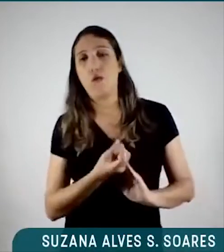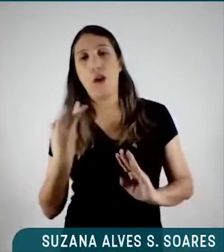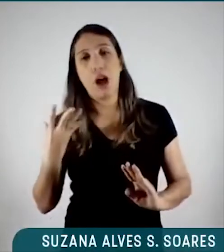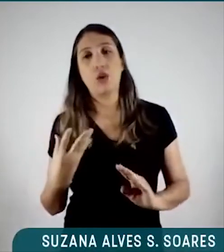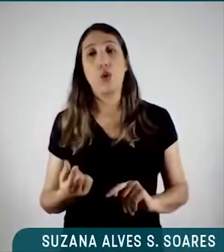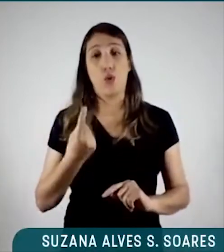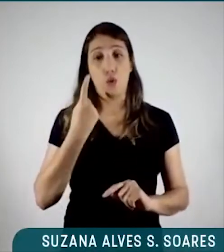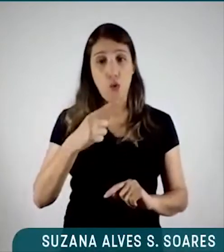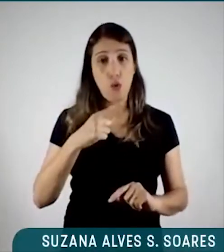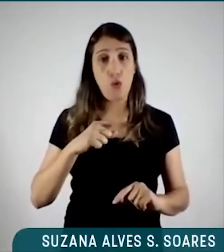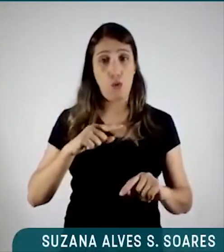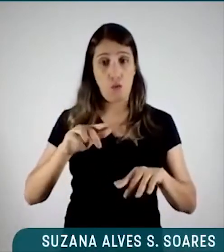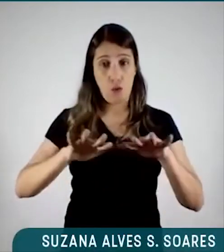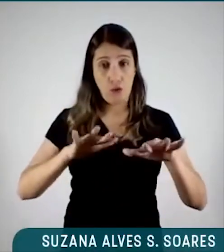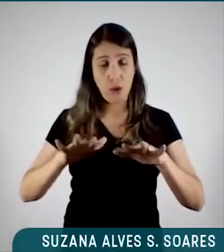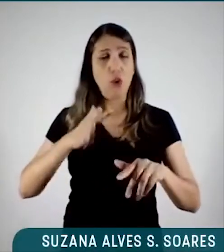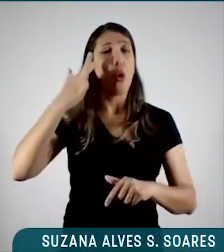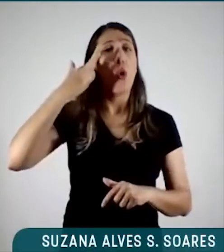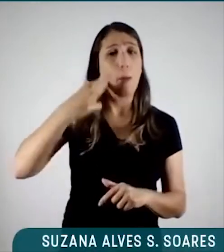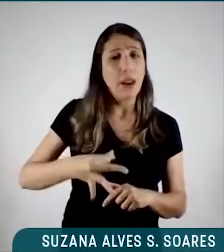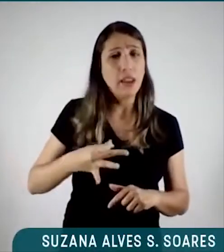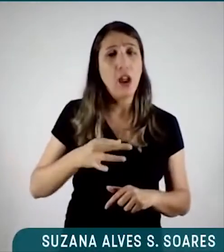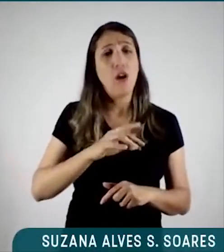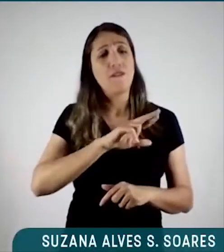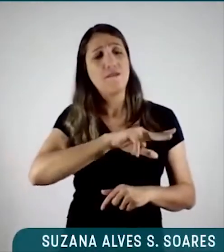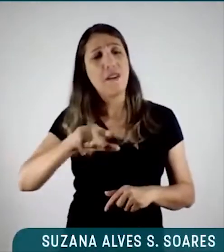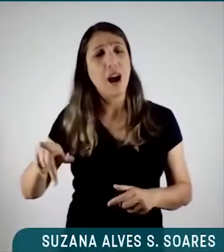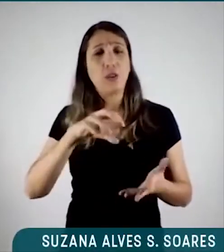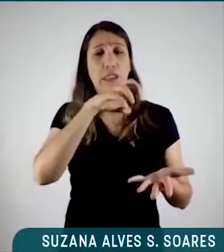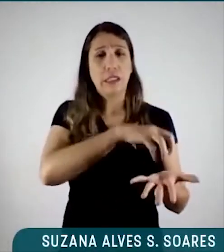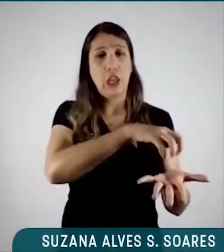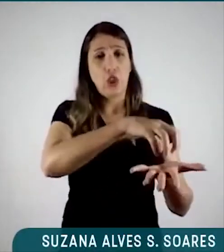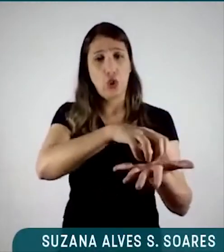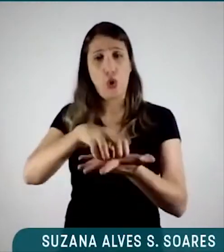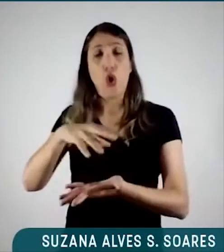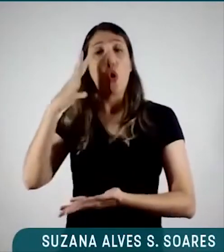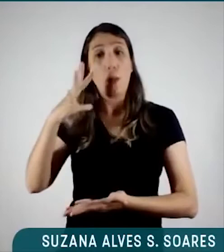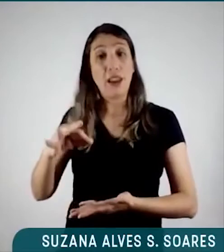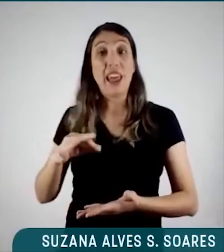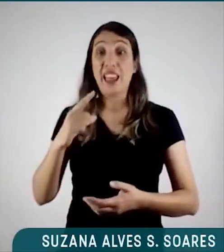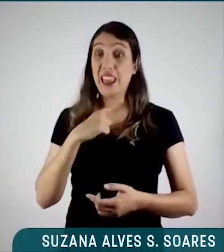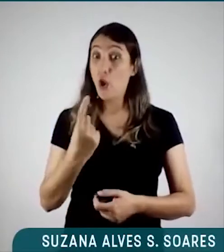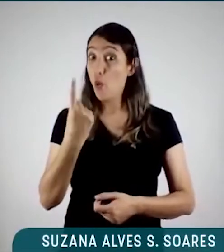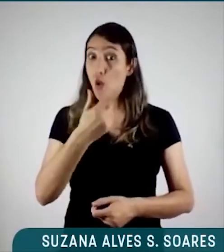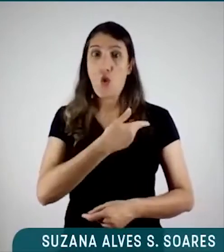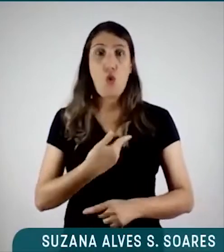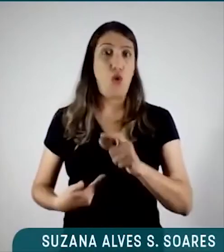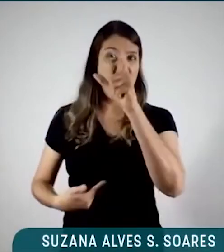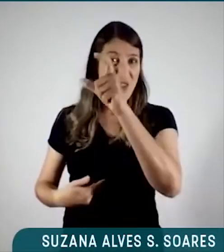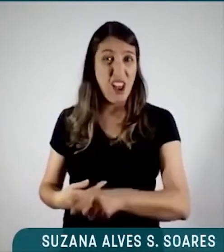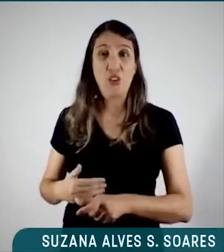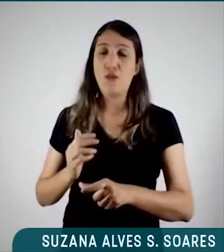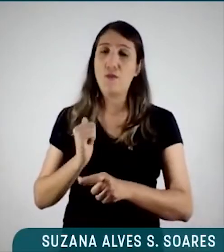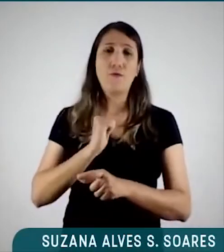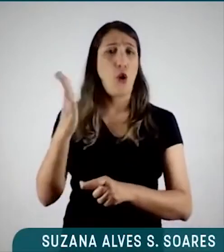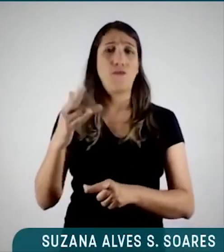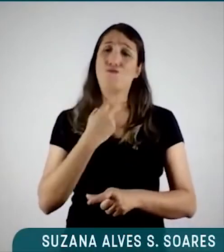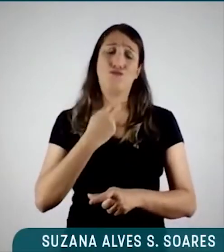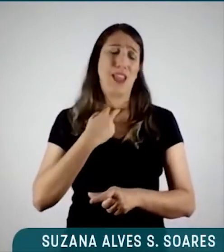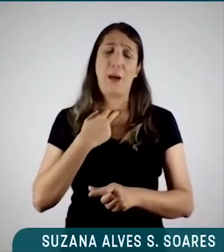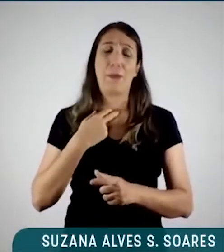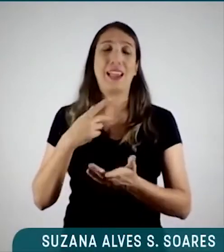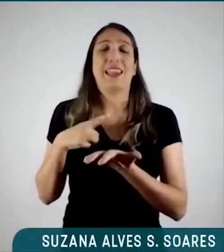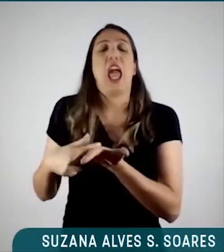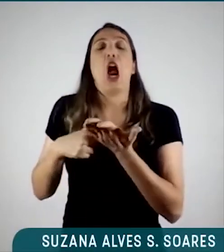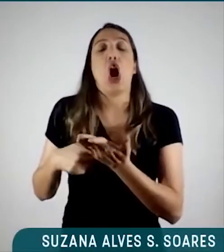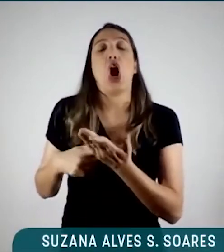de compreender, quer dizer, todos os outros setores compreendem que nós temos um governo fora de qualquer possibilidade de negociação. por